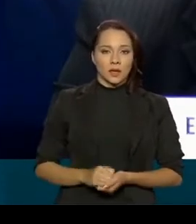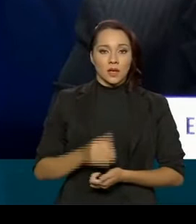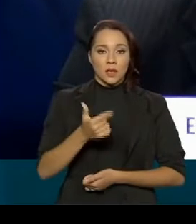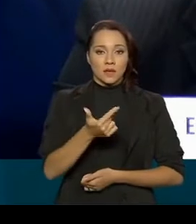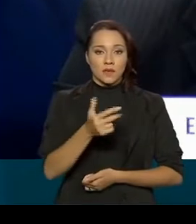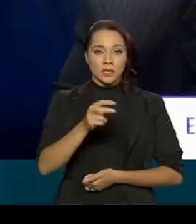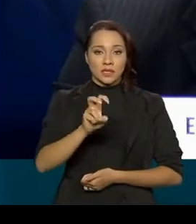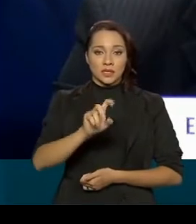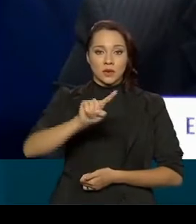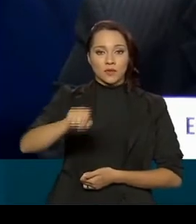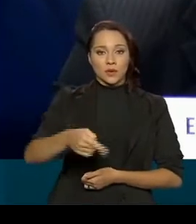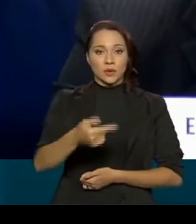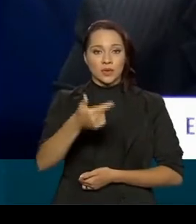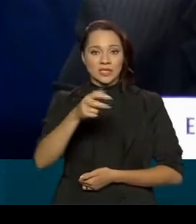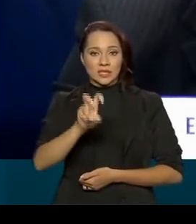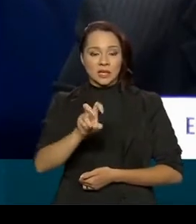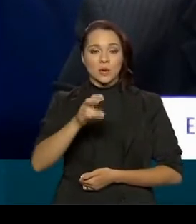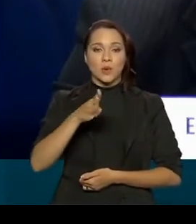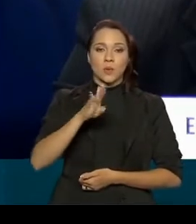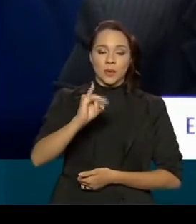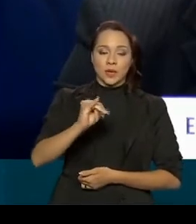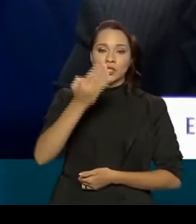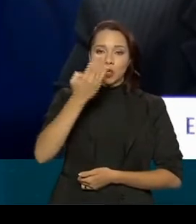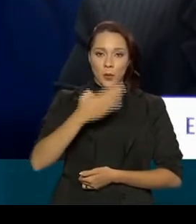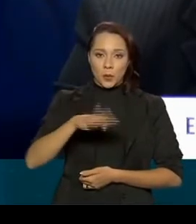25,5 bilhões de compromisso,